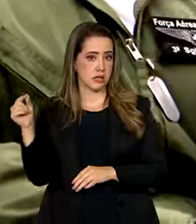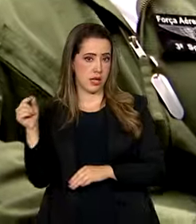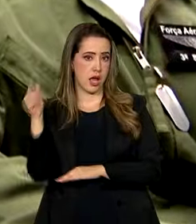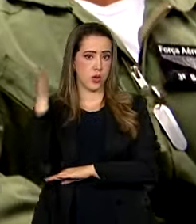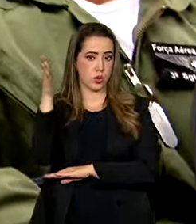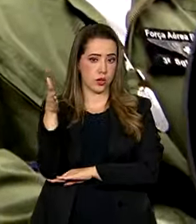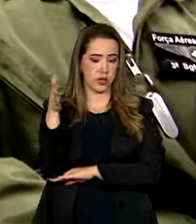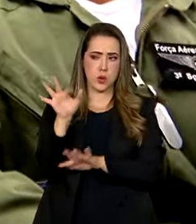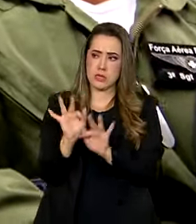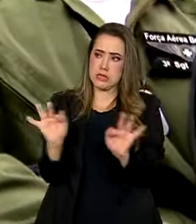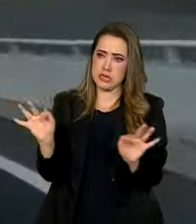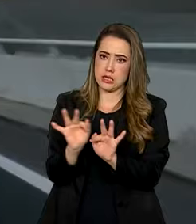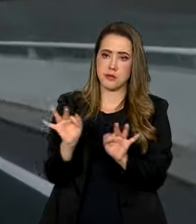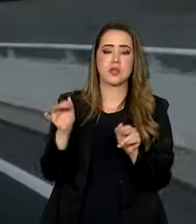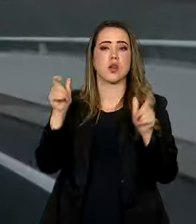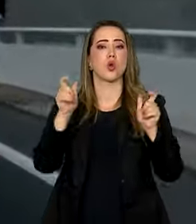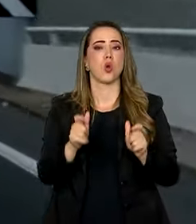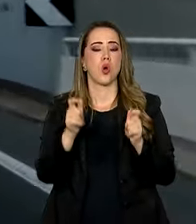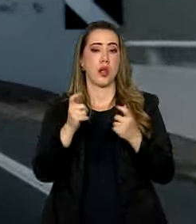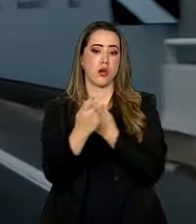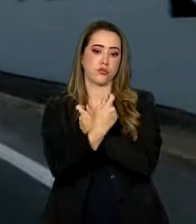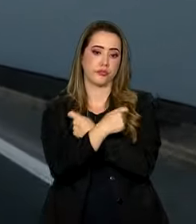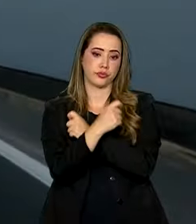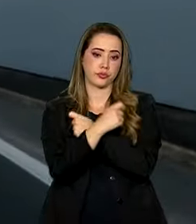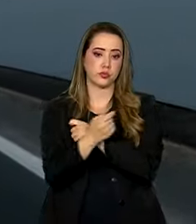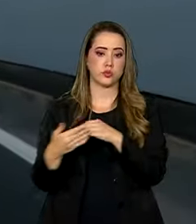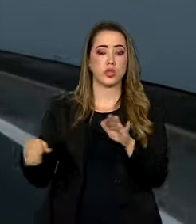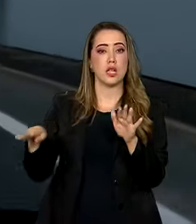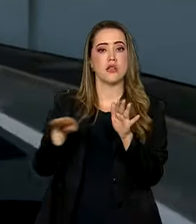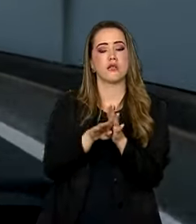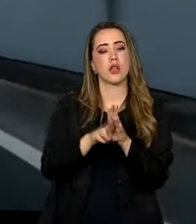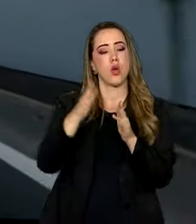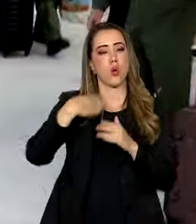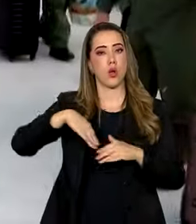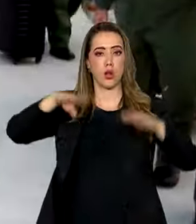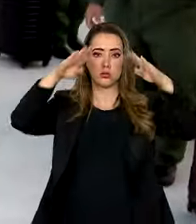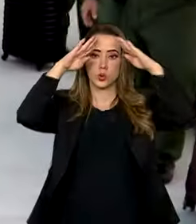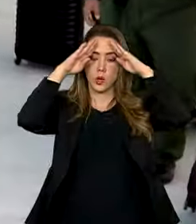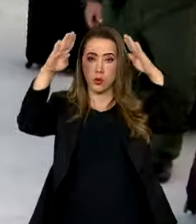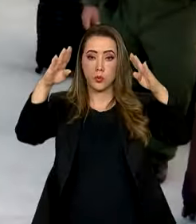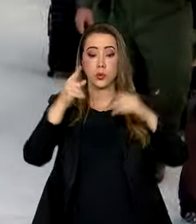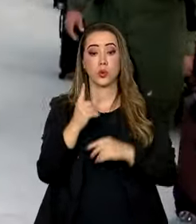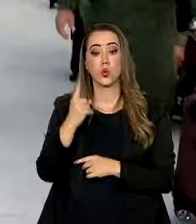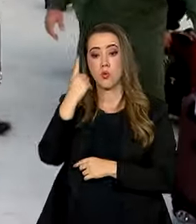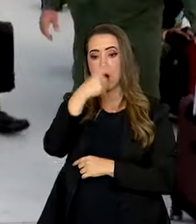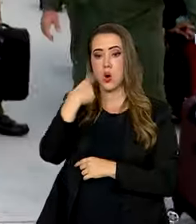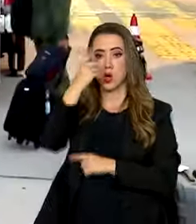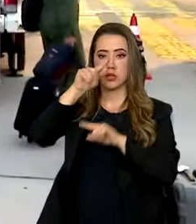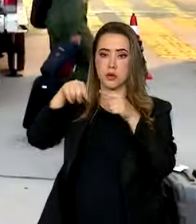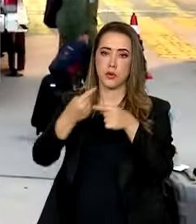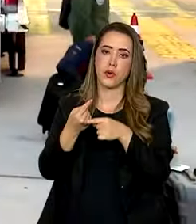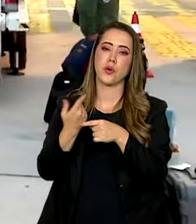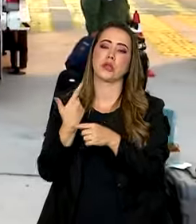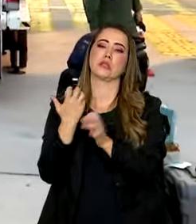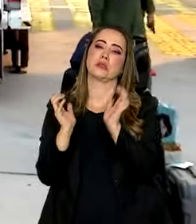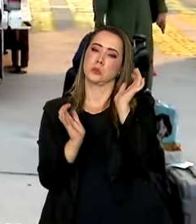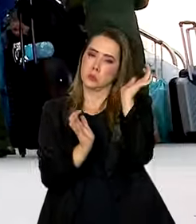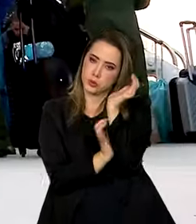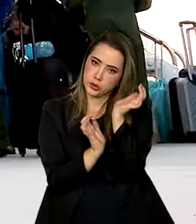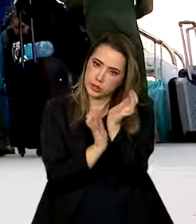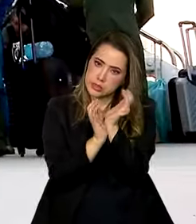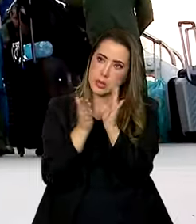simplesinho, que é a base da FAB em Roma, para ir para o aeroporto. Uma hora de trajeto e depois da burocracia para entrar, chegaram no